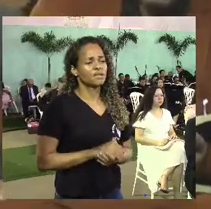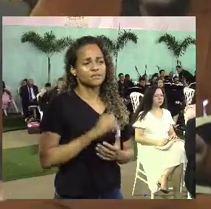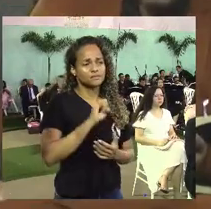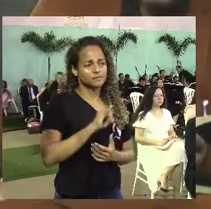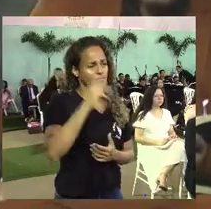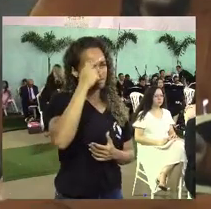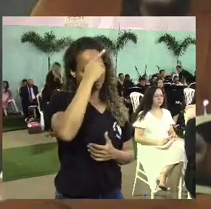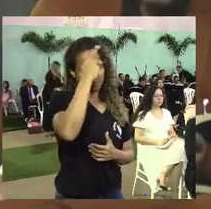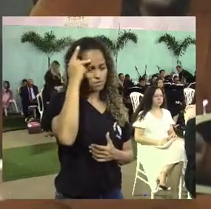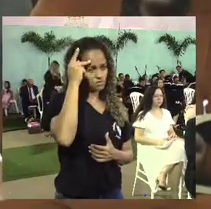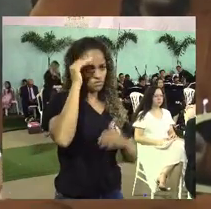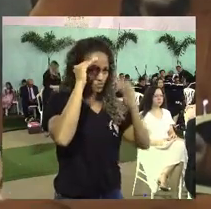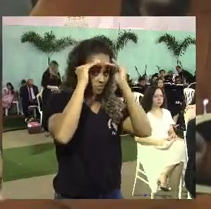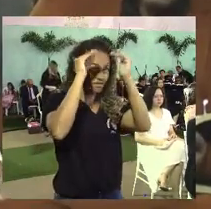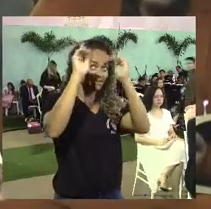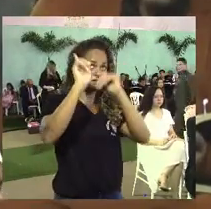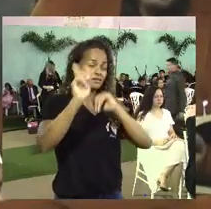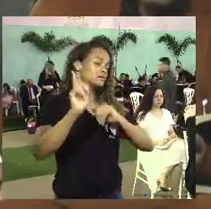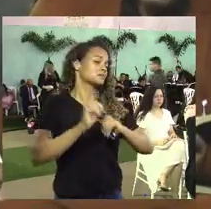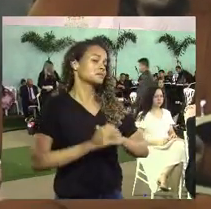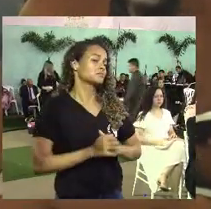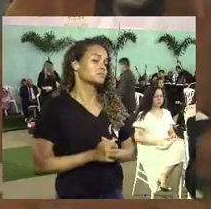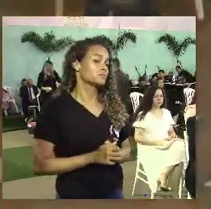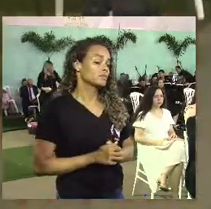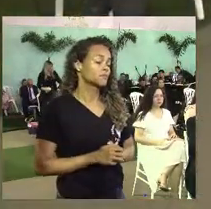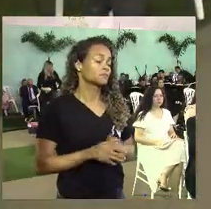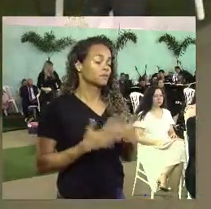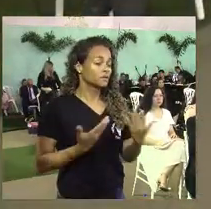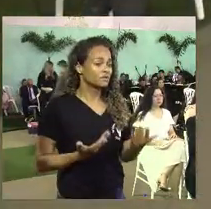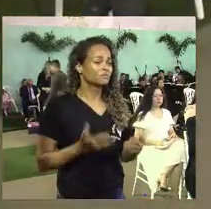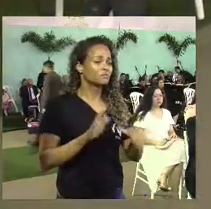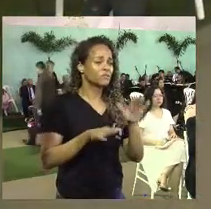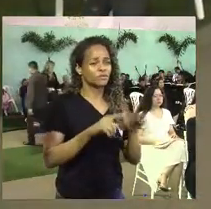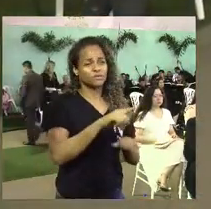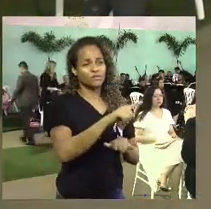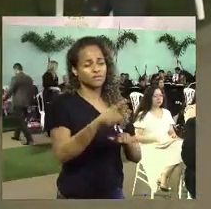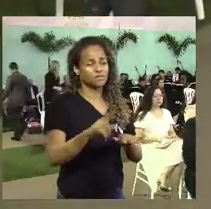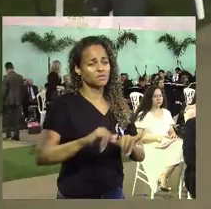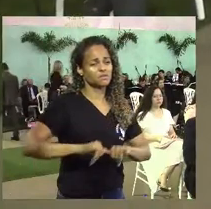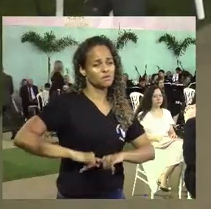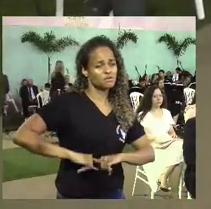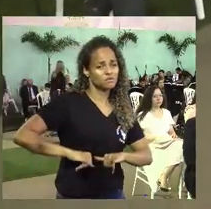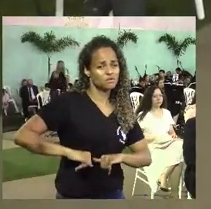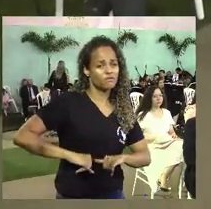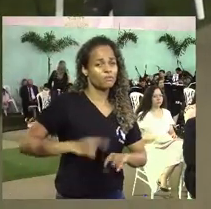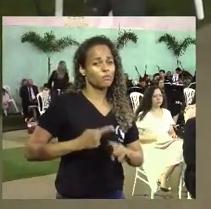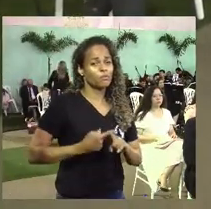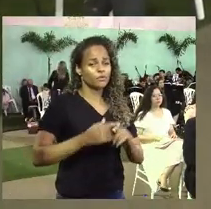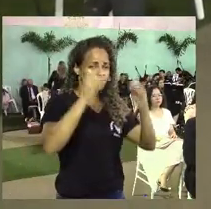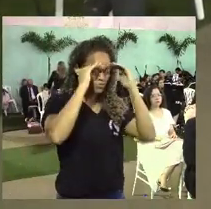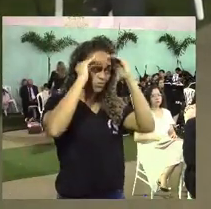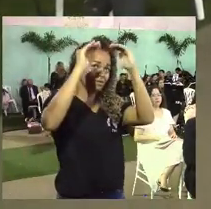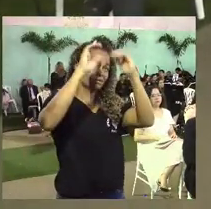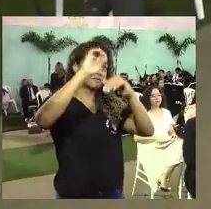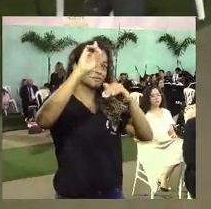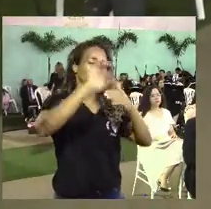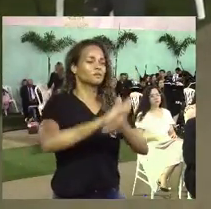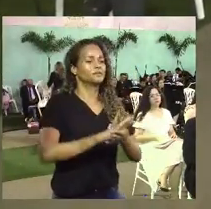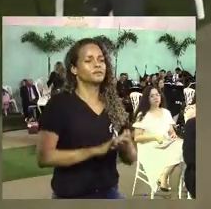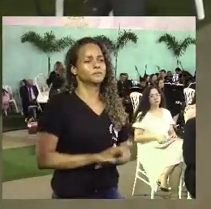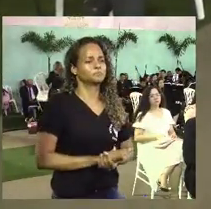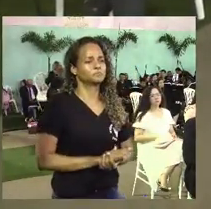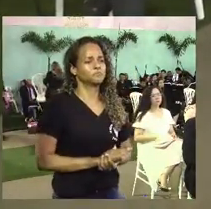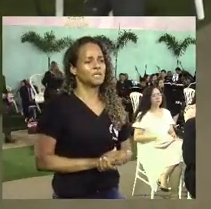está indo você pode estar na prova por conta de desobediência e não adianta fazer campanha